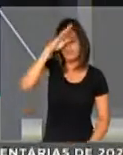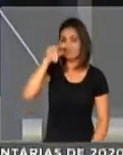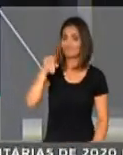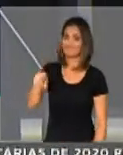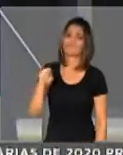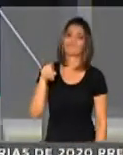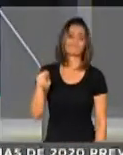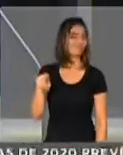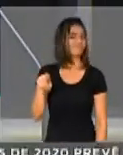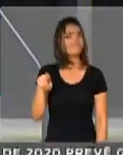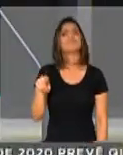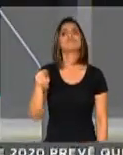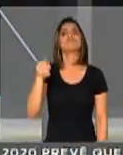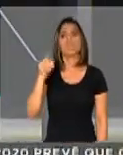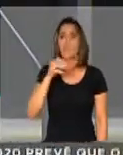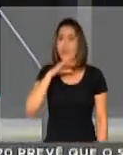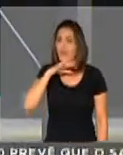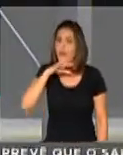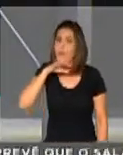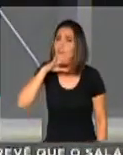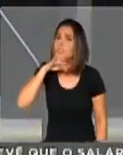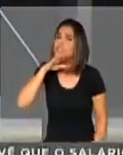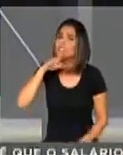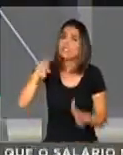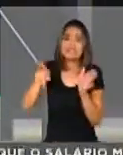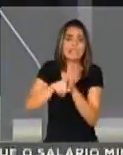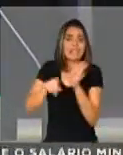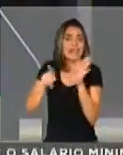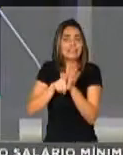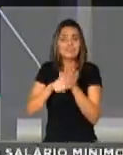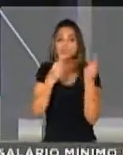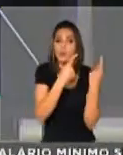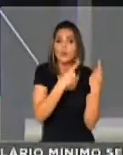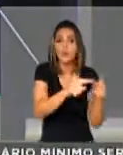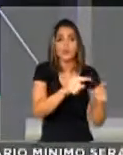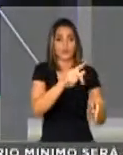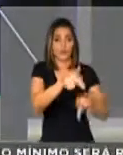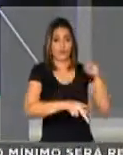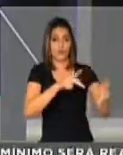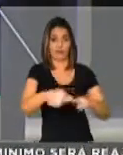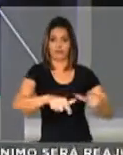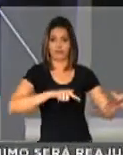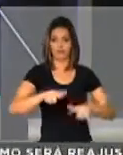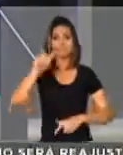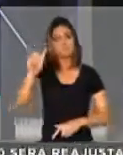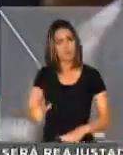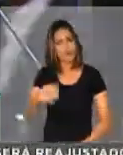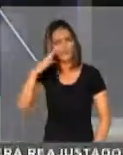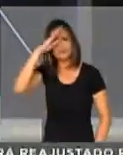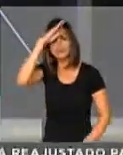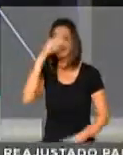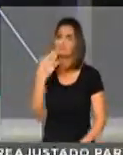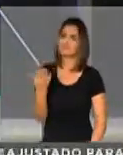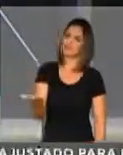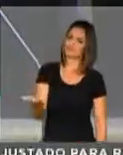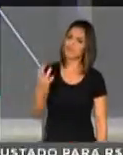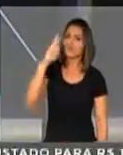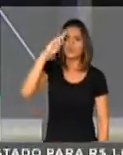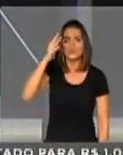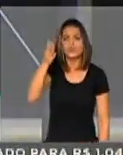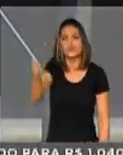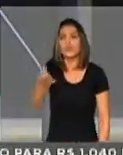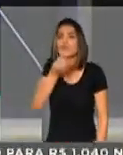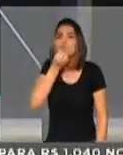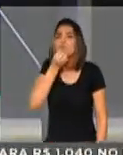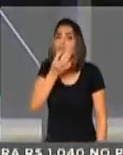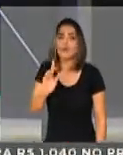tem sido muito ruim para com os trabalhadores. Vossa Excelência tem sido muito ruim